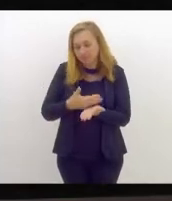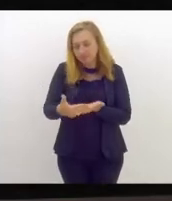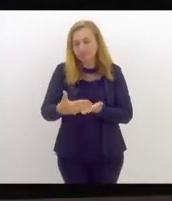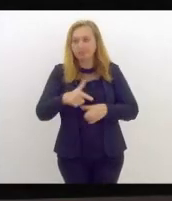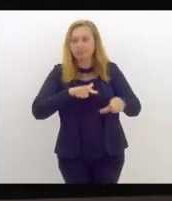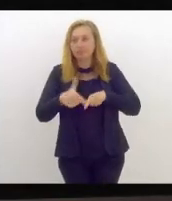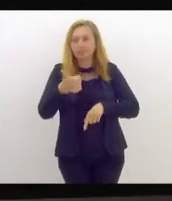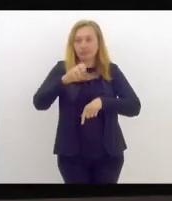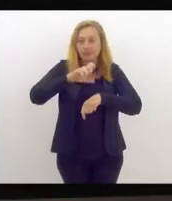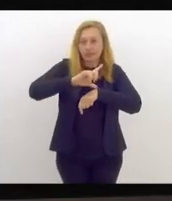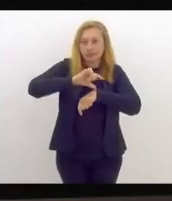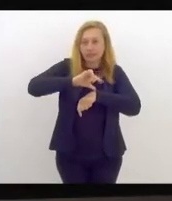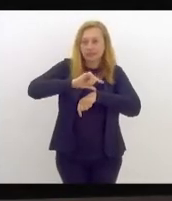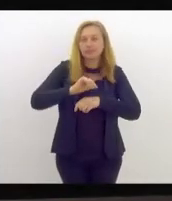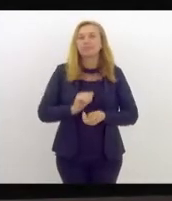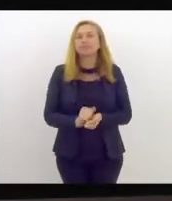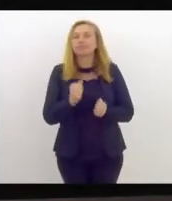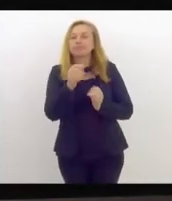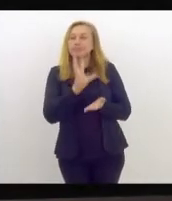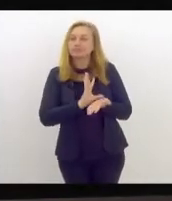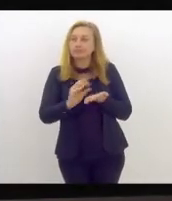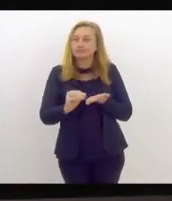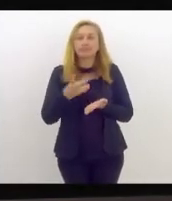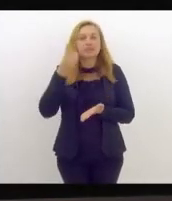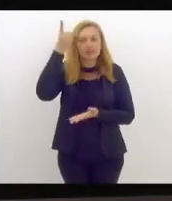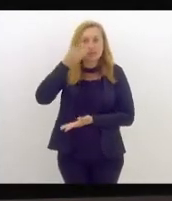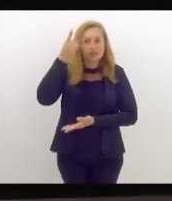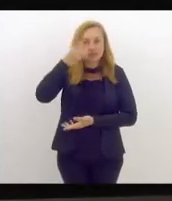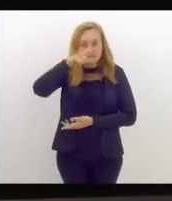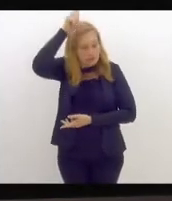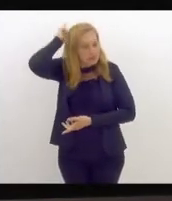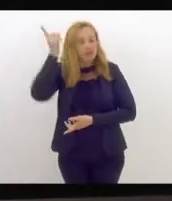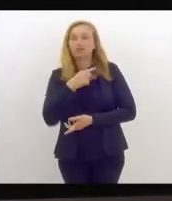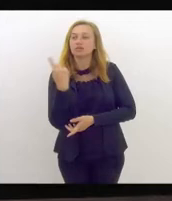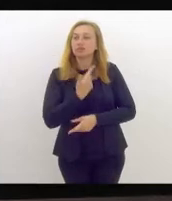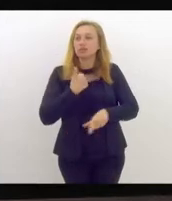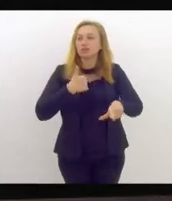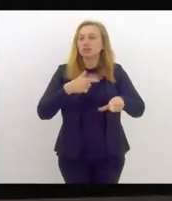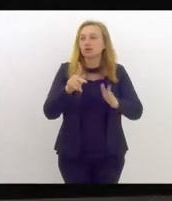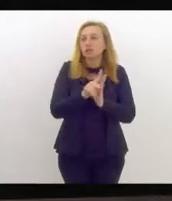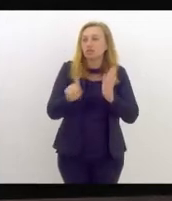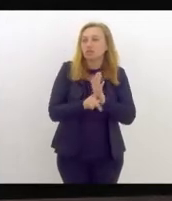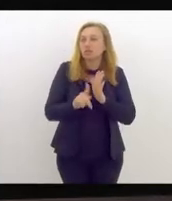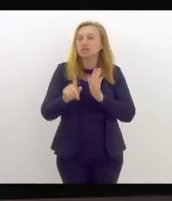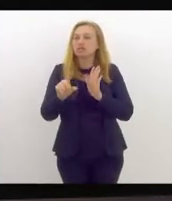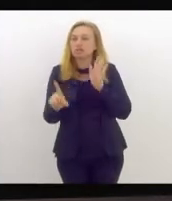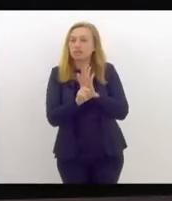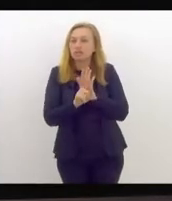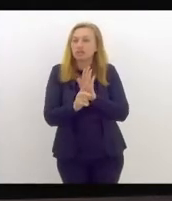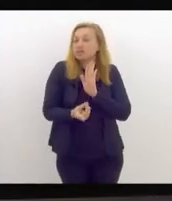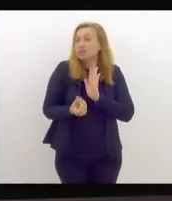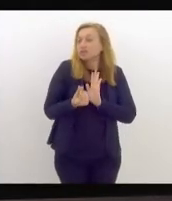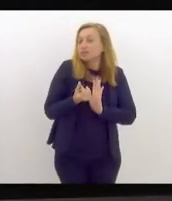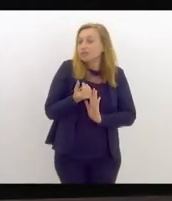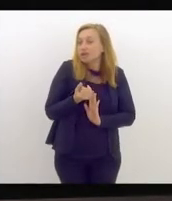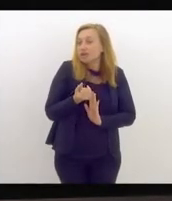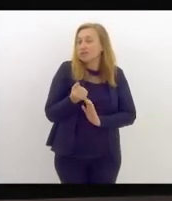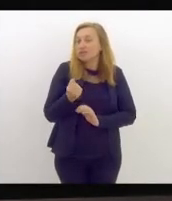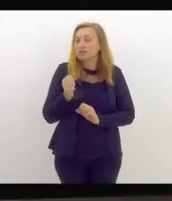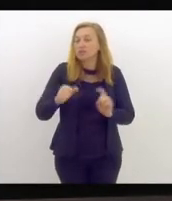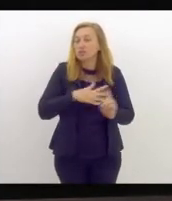às 15 horas quer colocar em Pauta Deputado Luiz Paulo o nosso projeto de lei que fala da tarifa social